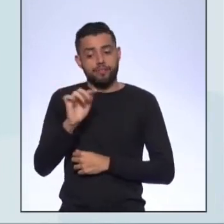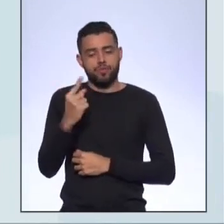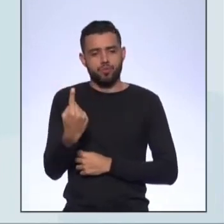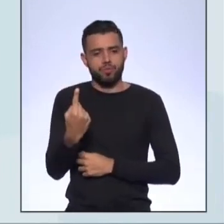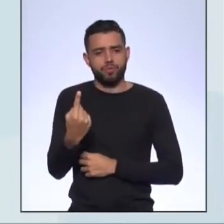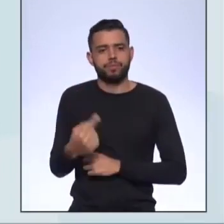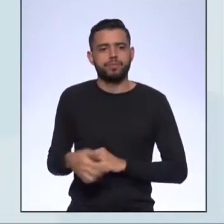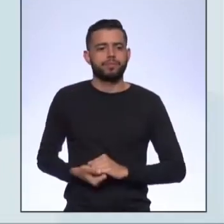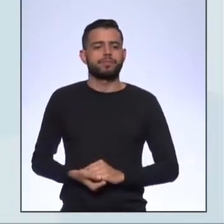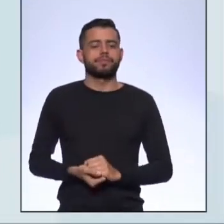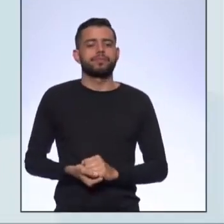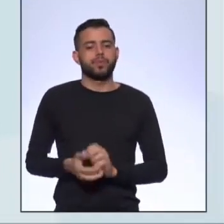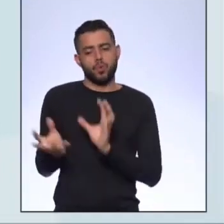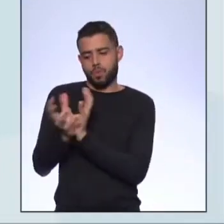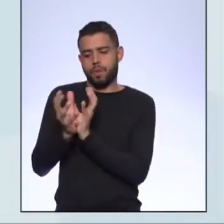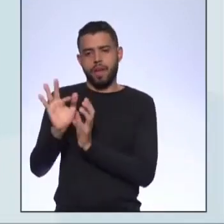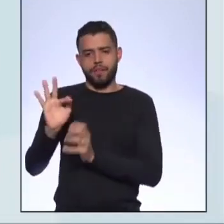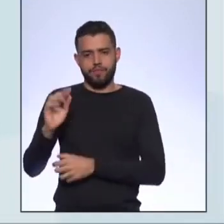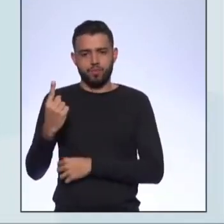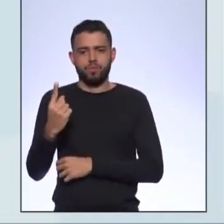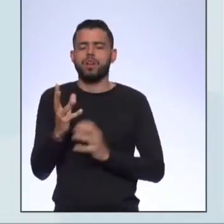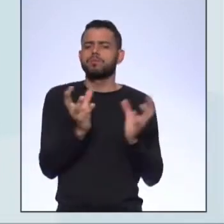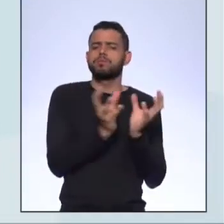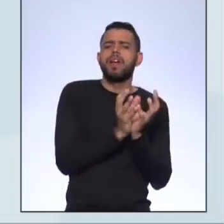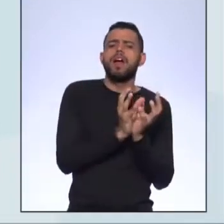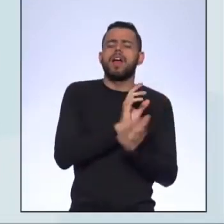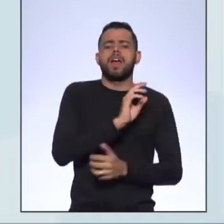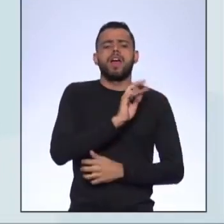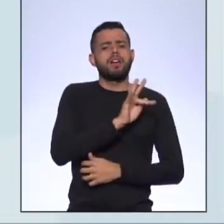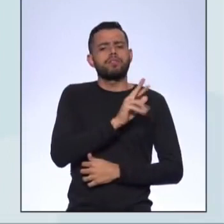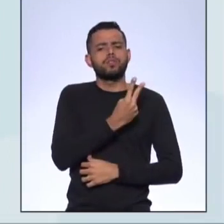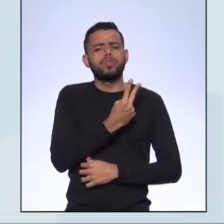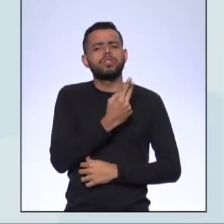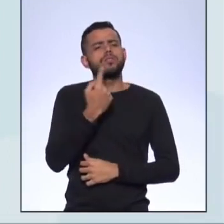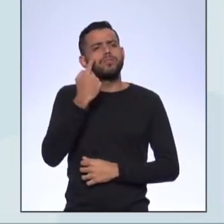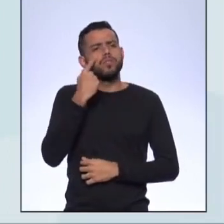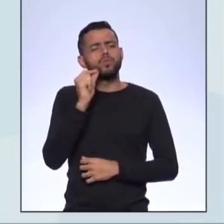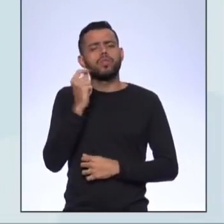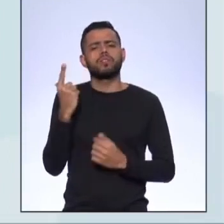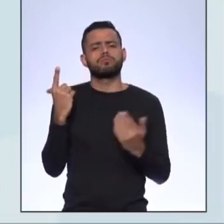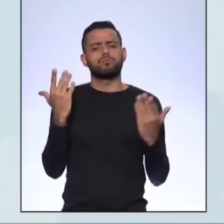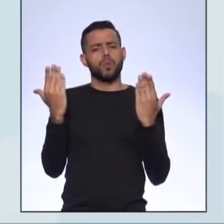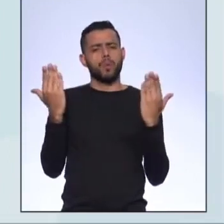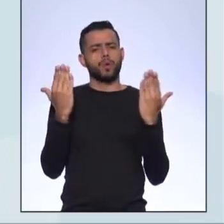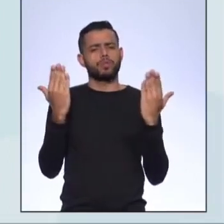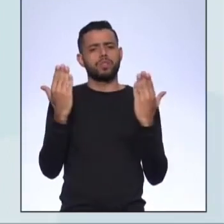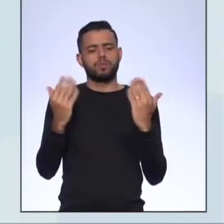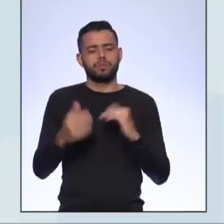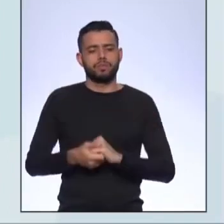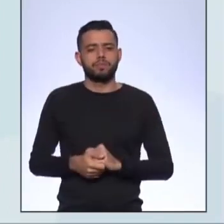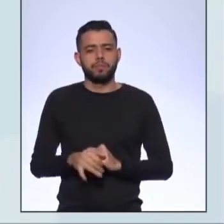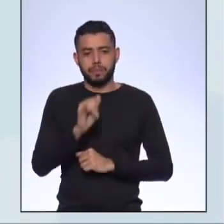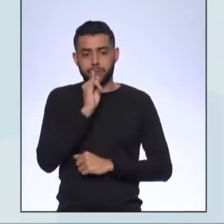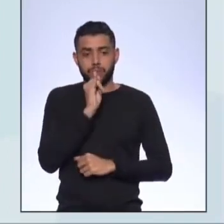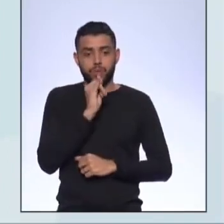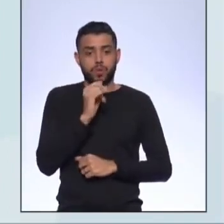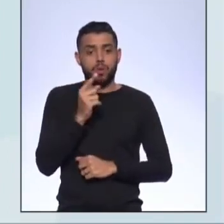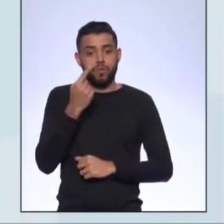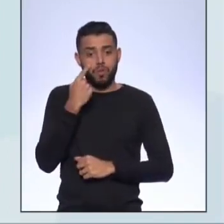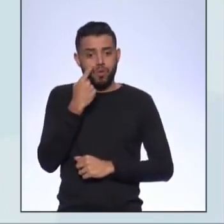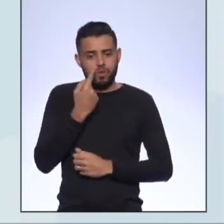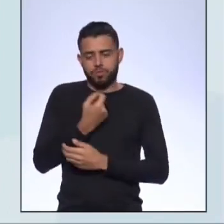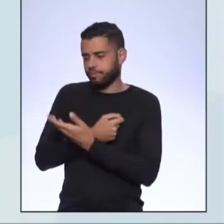aí, a geração F2, ele percebeu que existia essa proporção. Gente, olha só esses números aí.